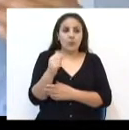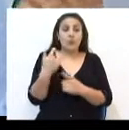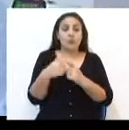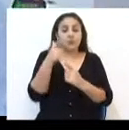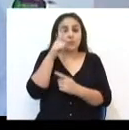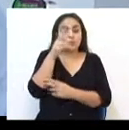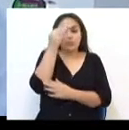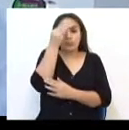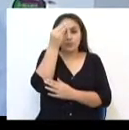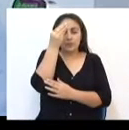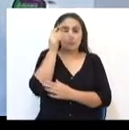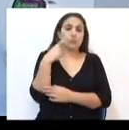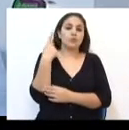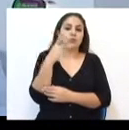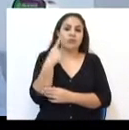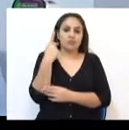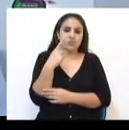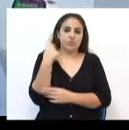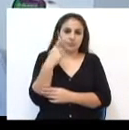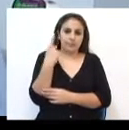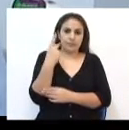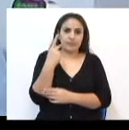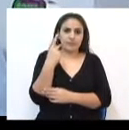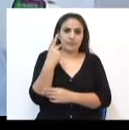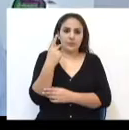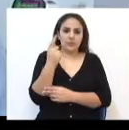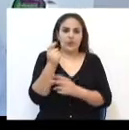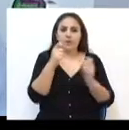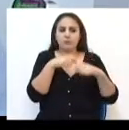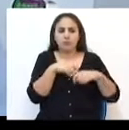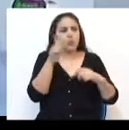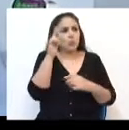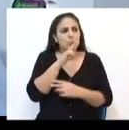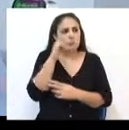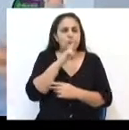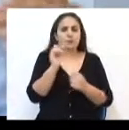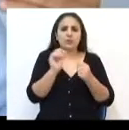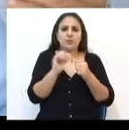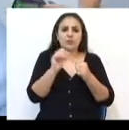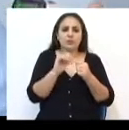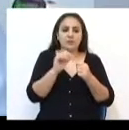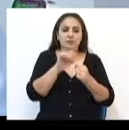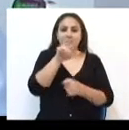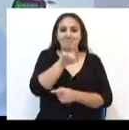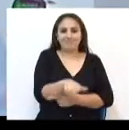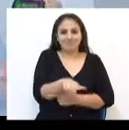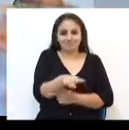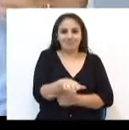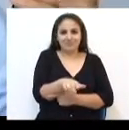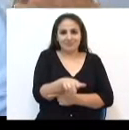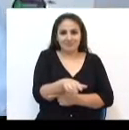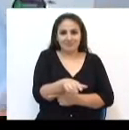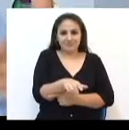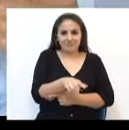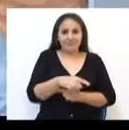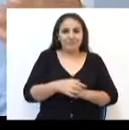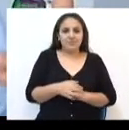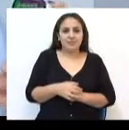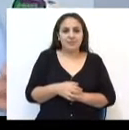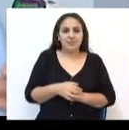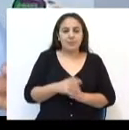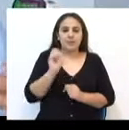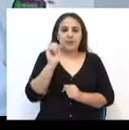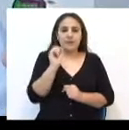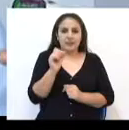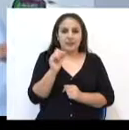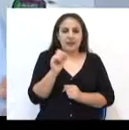pelo entendimento dos vereadores, automaticamente vão ser refeitas, repeti-las, né, para